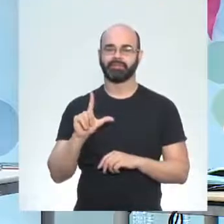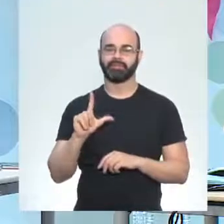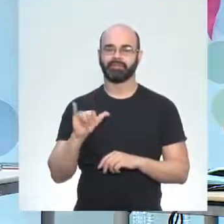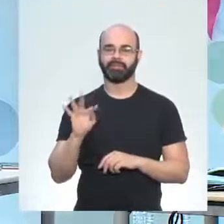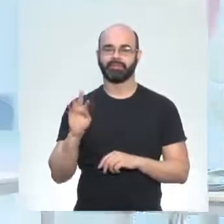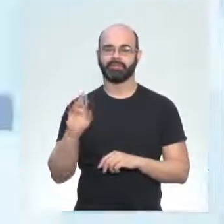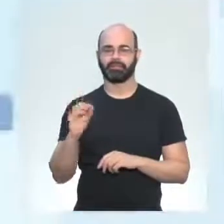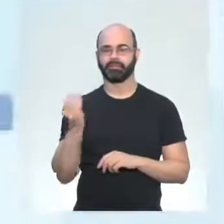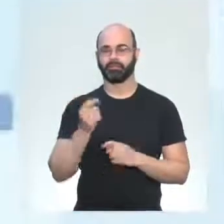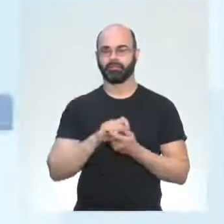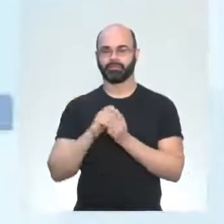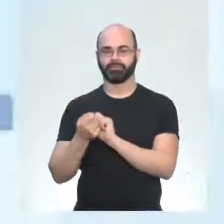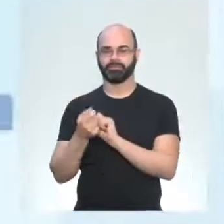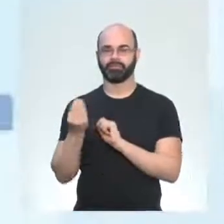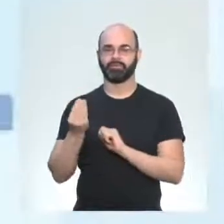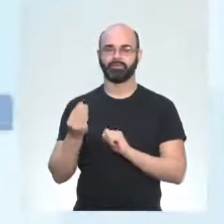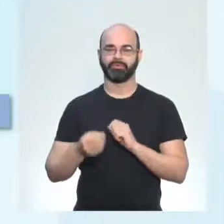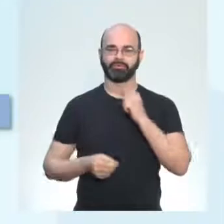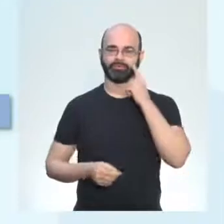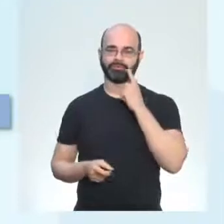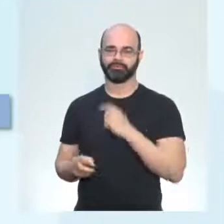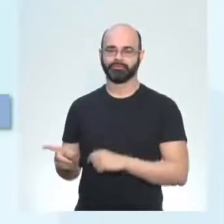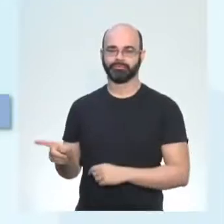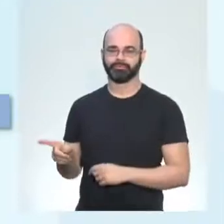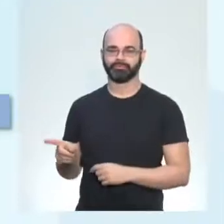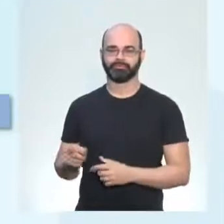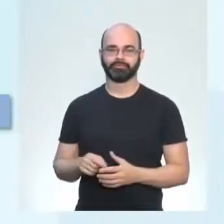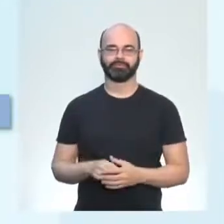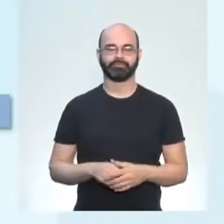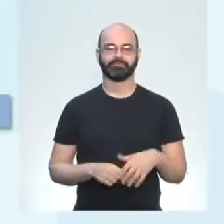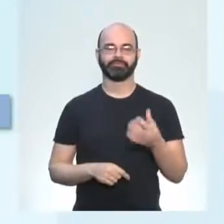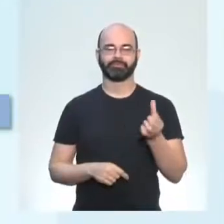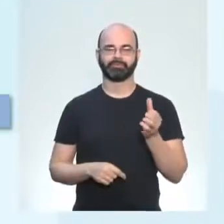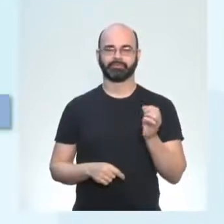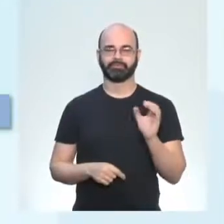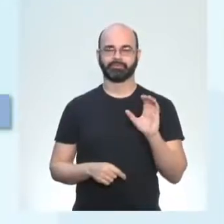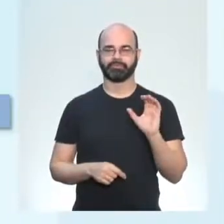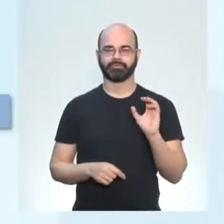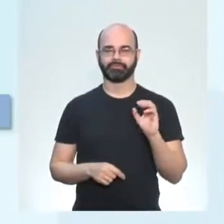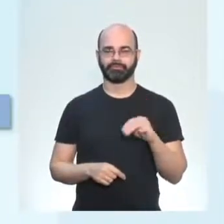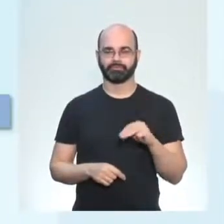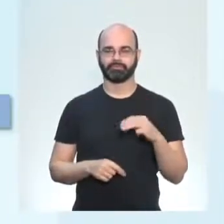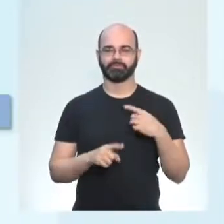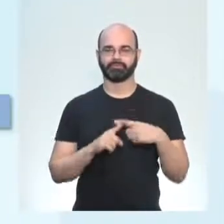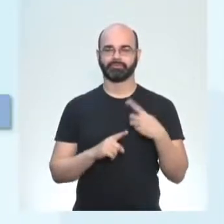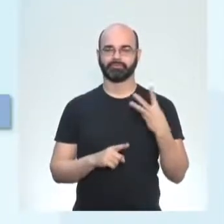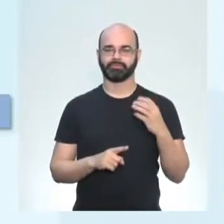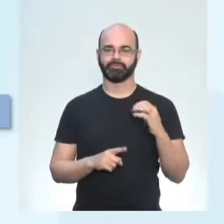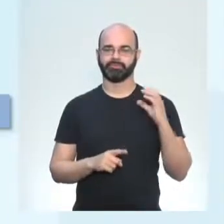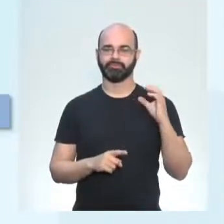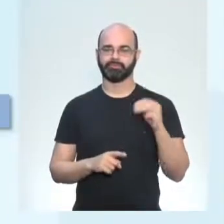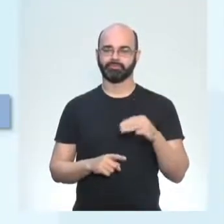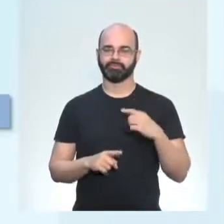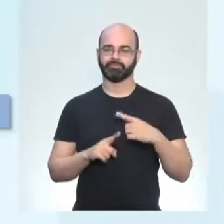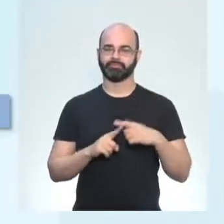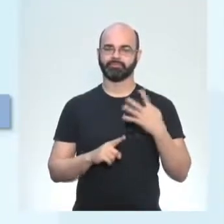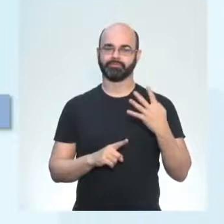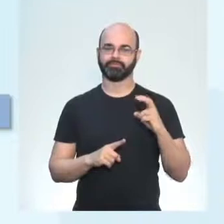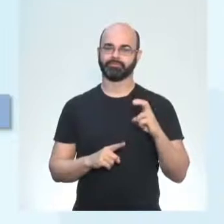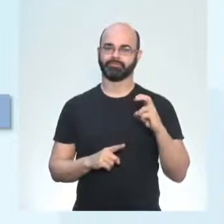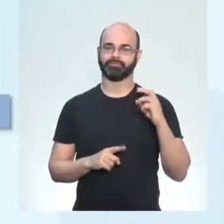vamos lá. Olha só. A gente tinha que 60 centímetros vezes 30 centímetros vezes